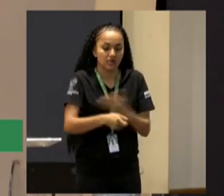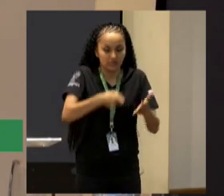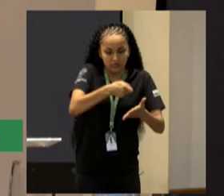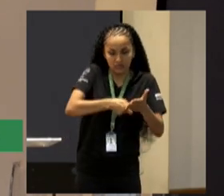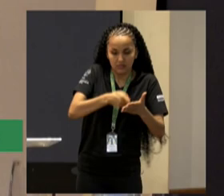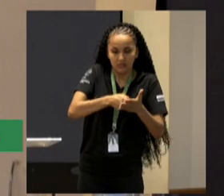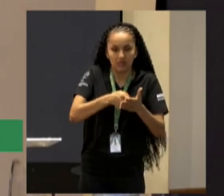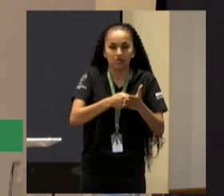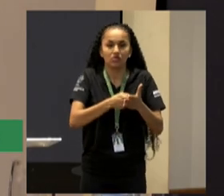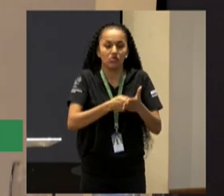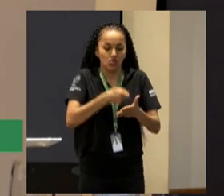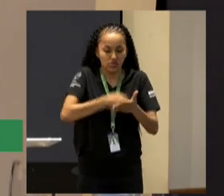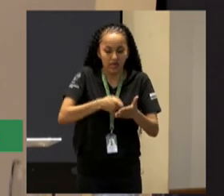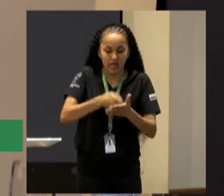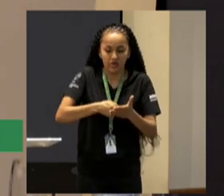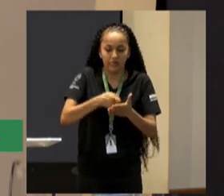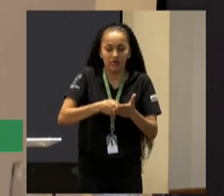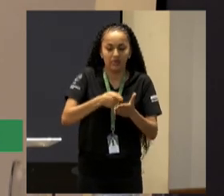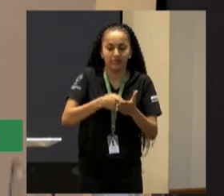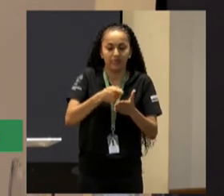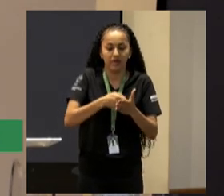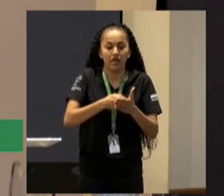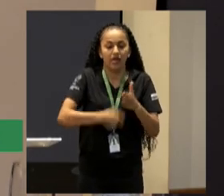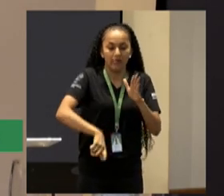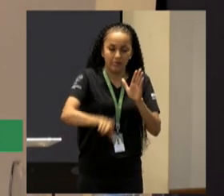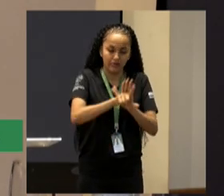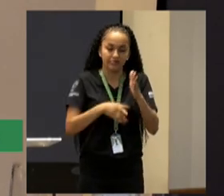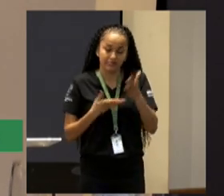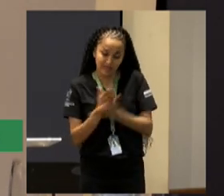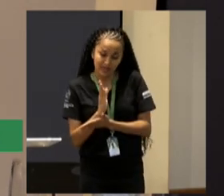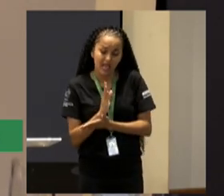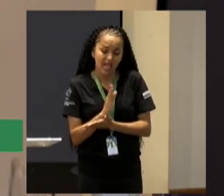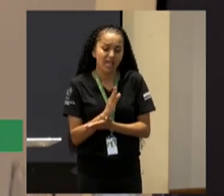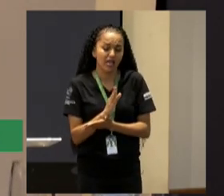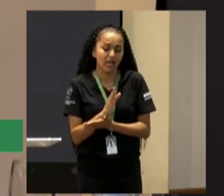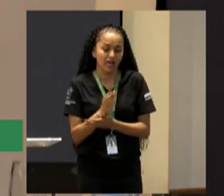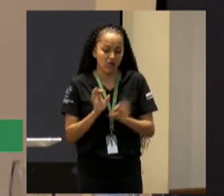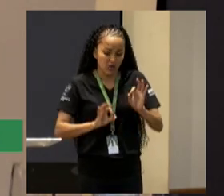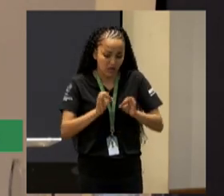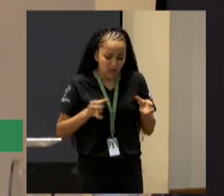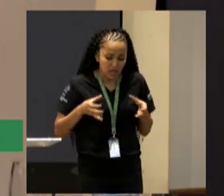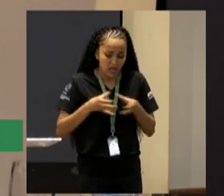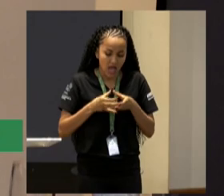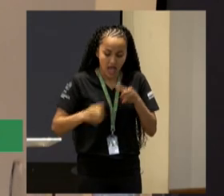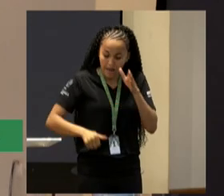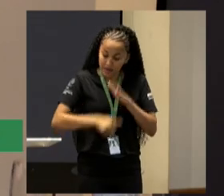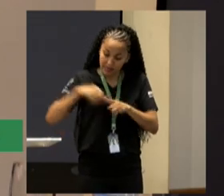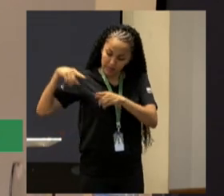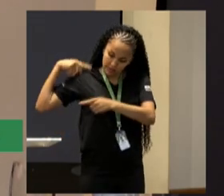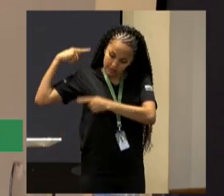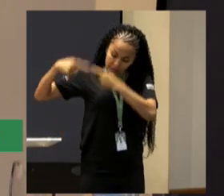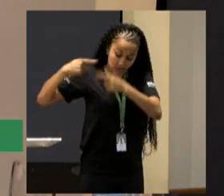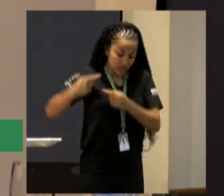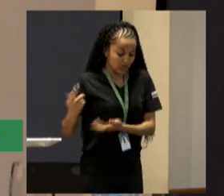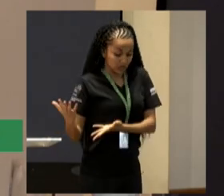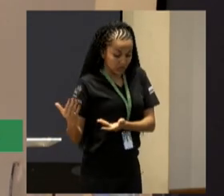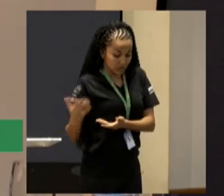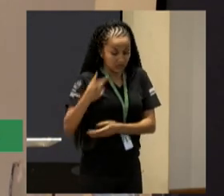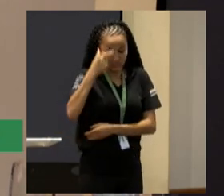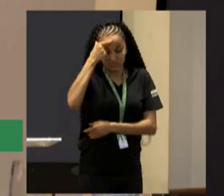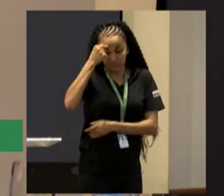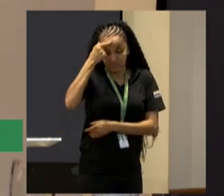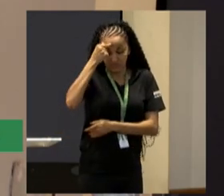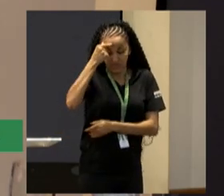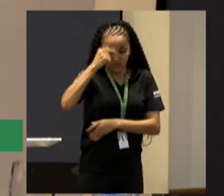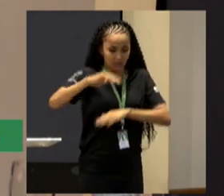de inconstitucionalidade da lei. Eles formaram a primeira geração de jovens